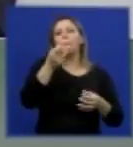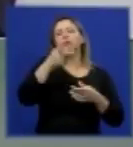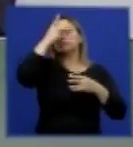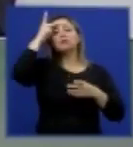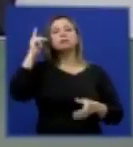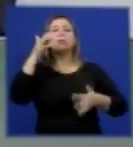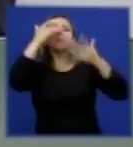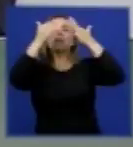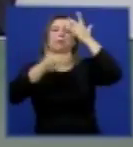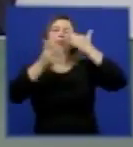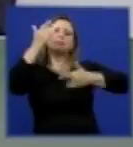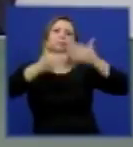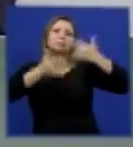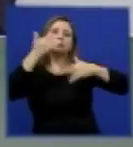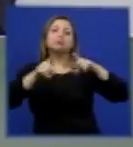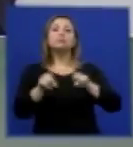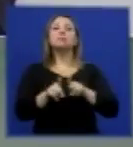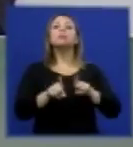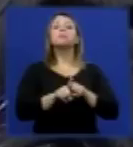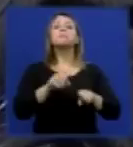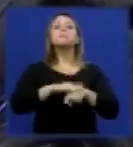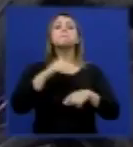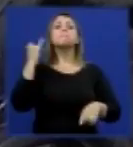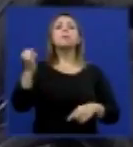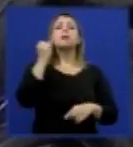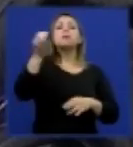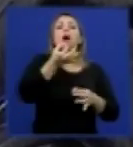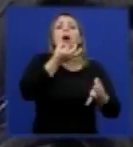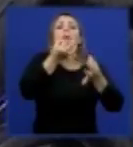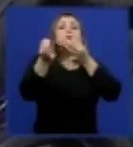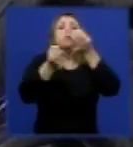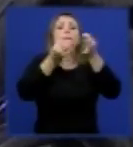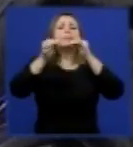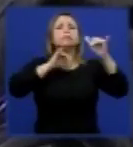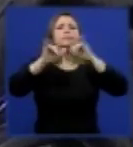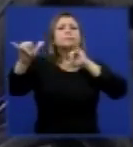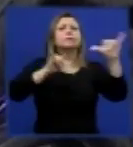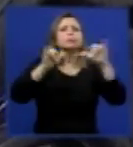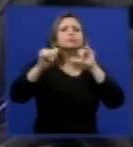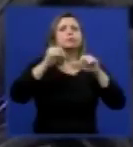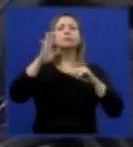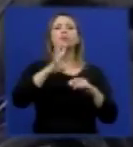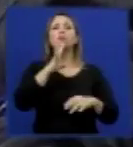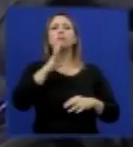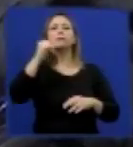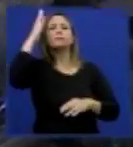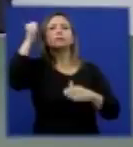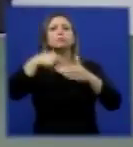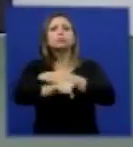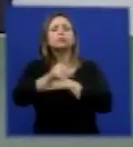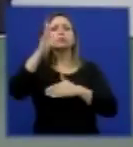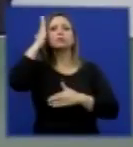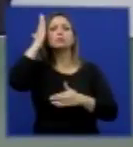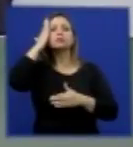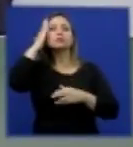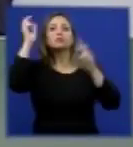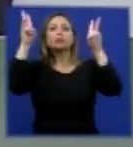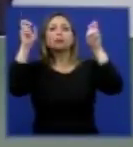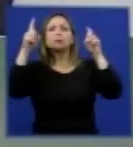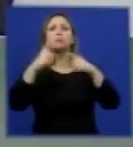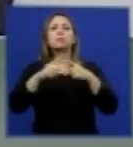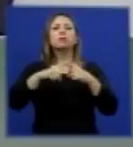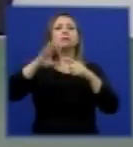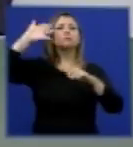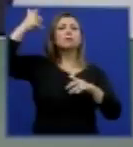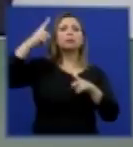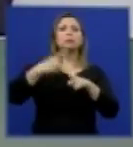tese jurídica, mas a colheita de informações, de esclarecimentos sobre as questões que perpassam